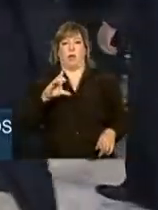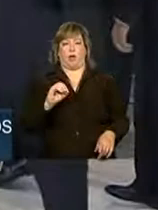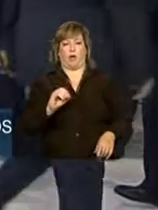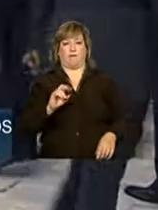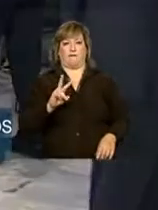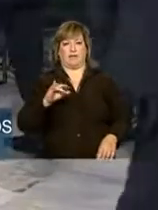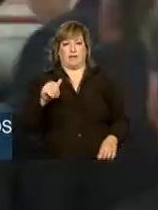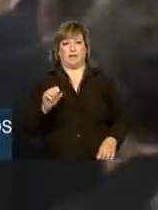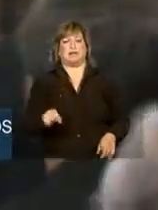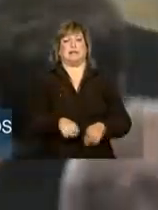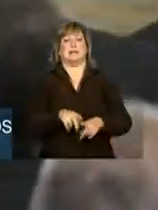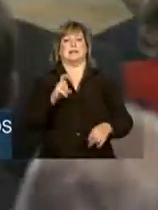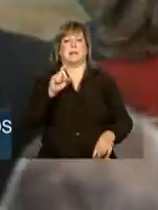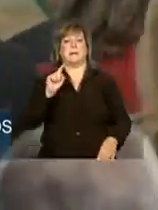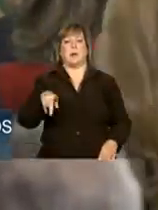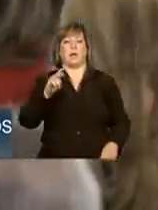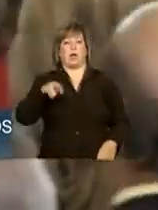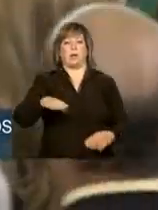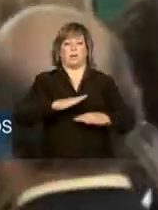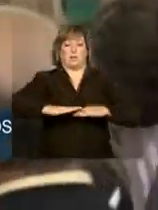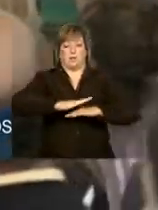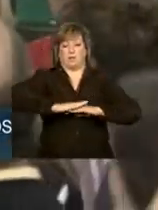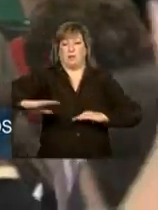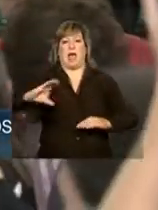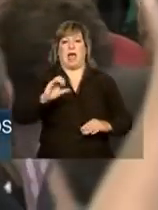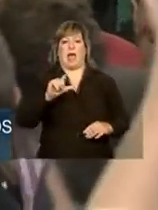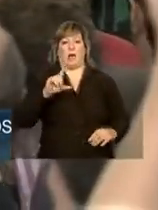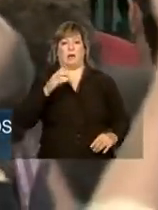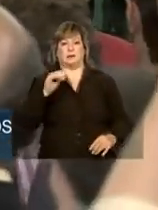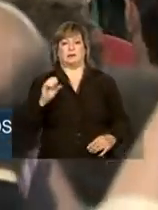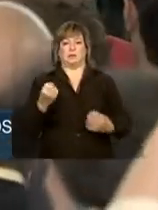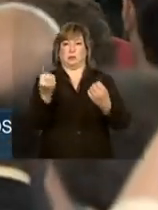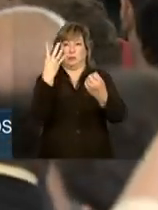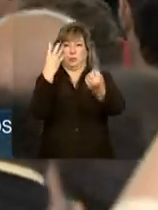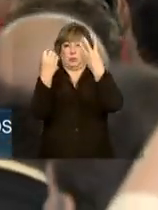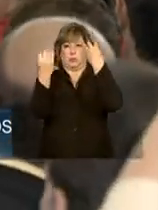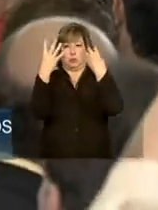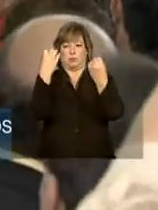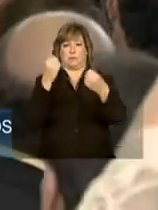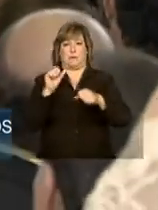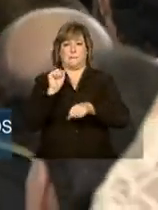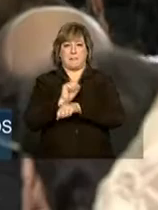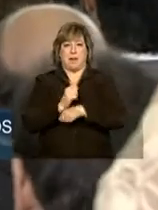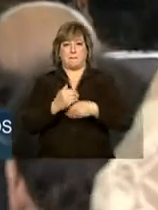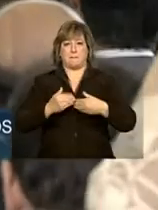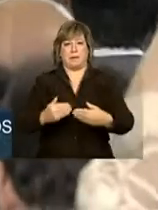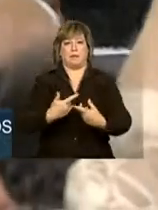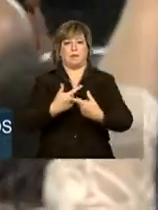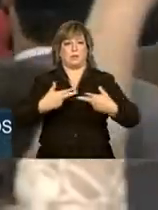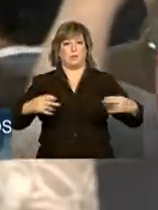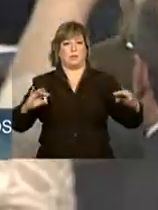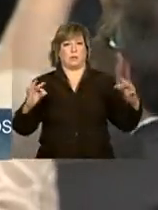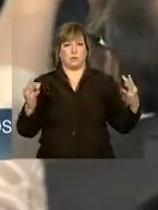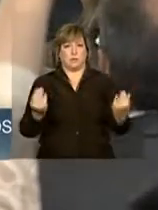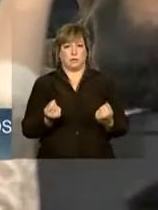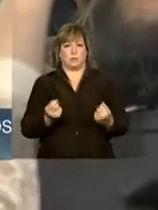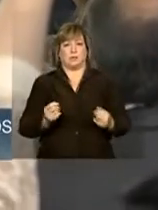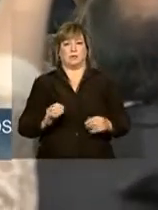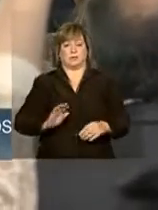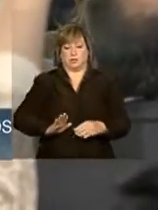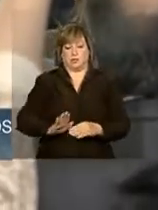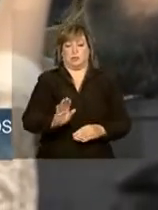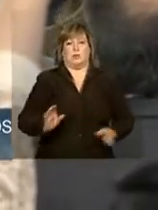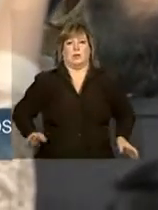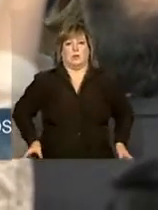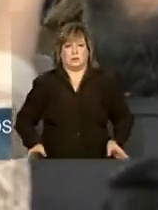mil quilômetros de calçadas, sinalização, guias rebaixadas para acessibilidade e